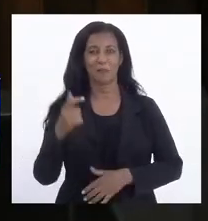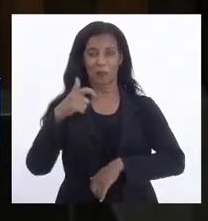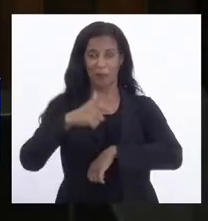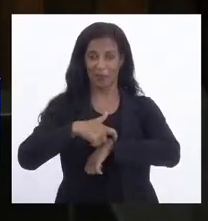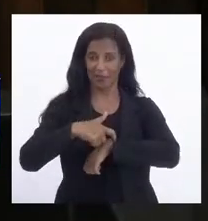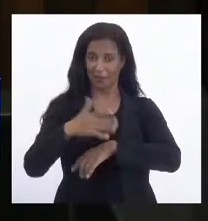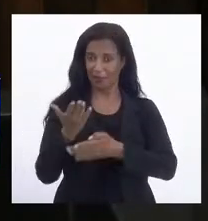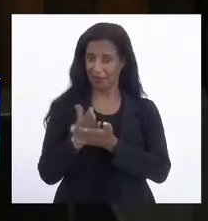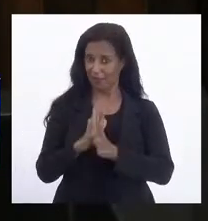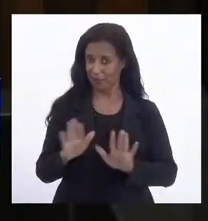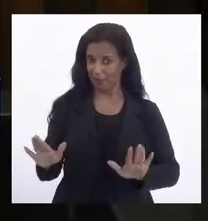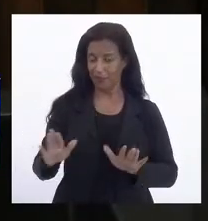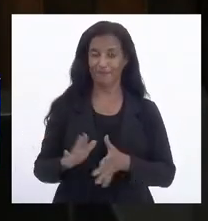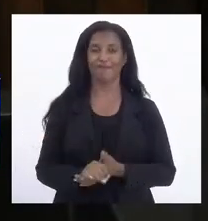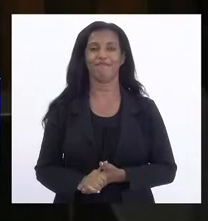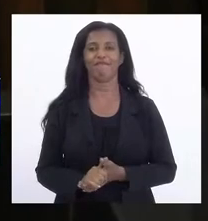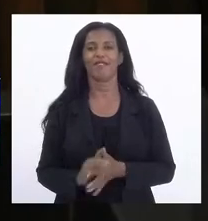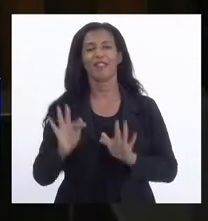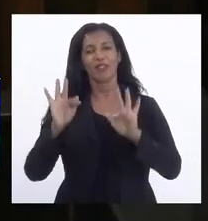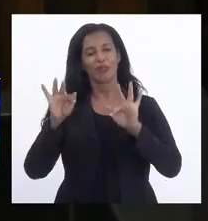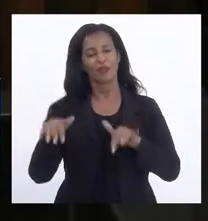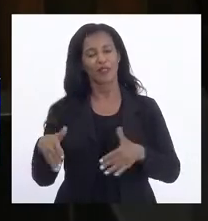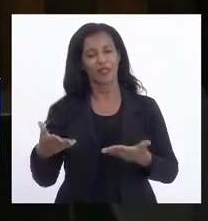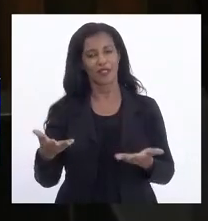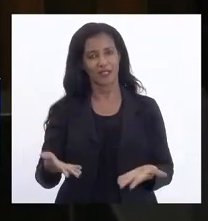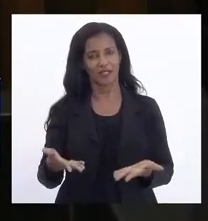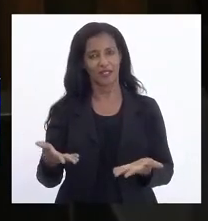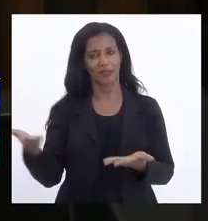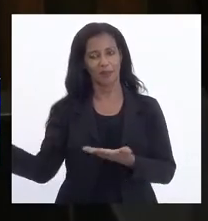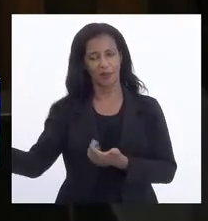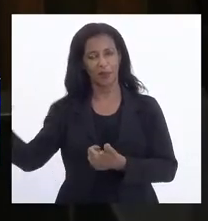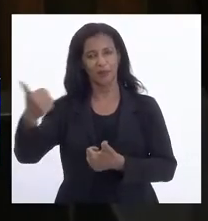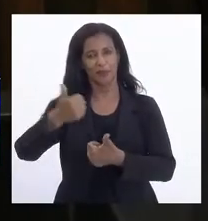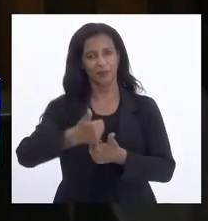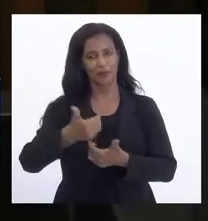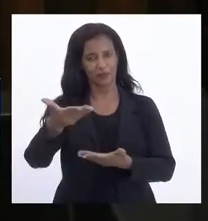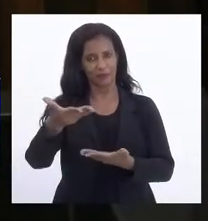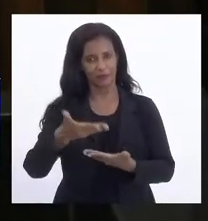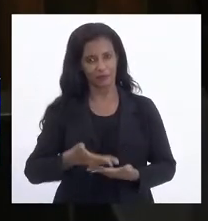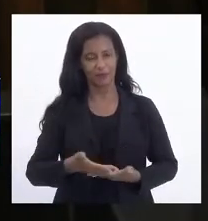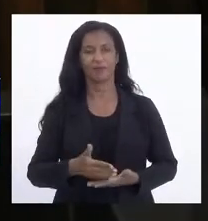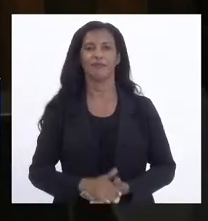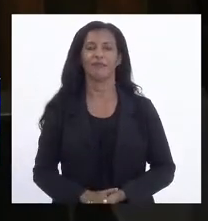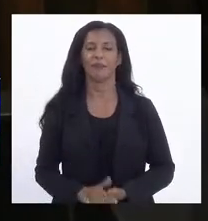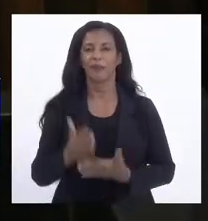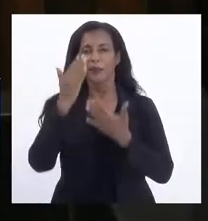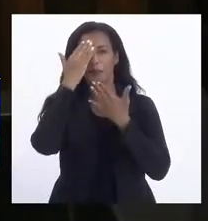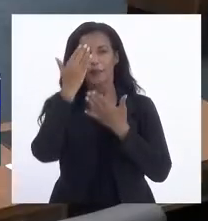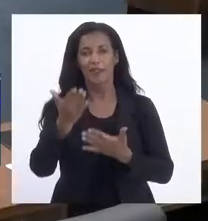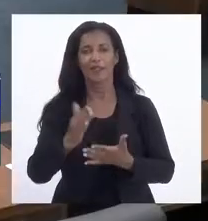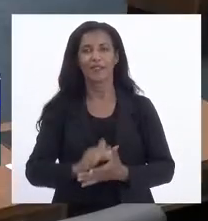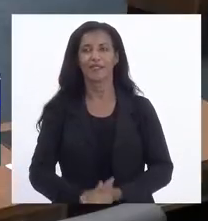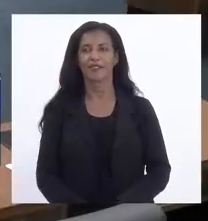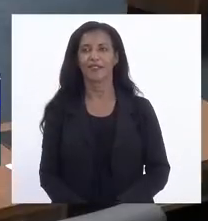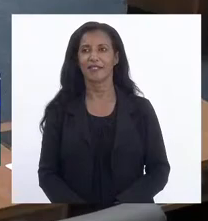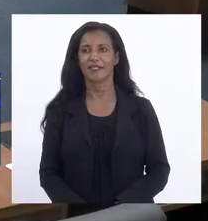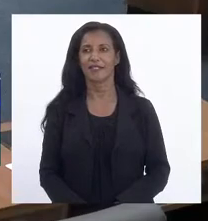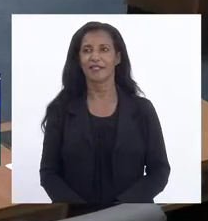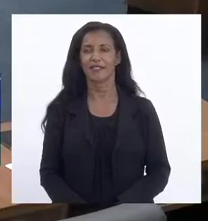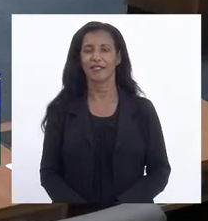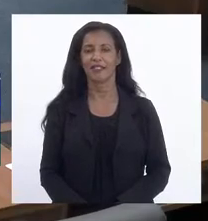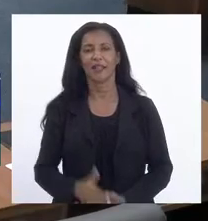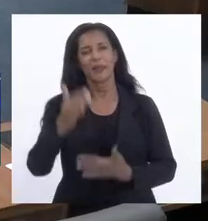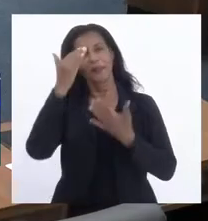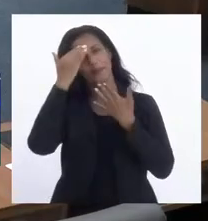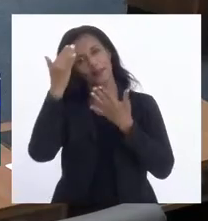tempo acabou, encerro aqui para que o próximo orador possa fazer uso da palavra. Muito obrigado. Obrigada, nosso